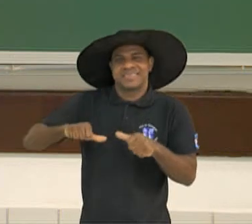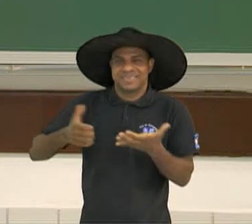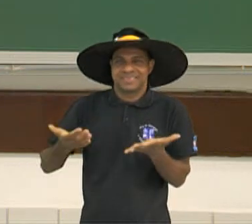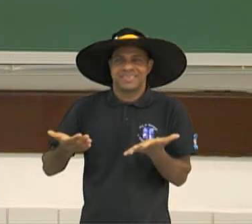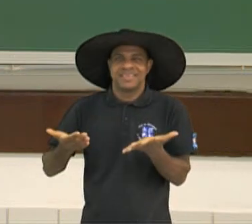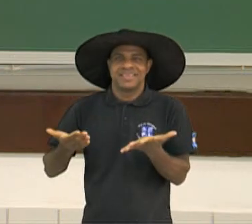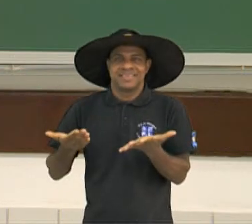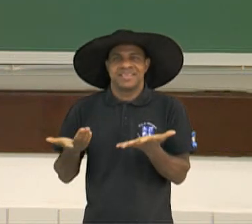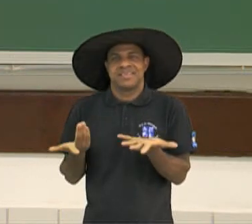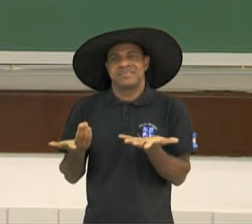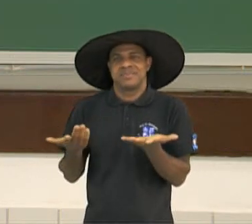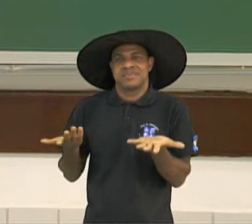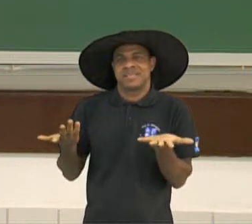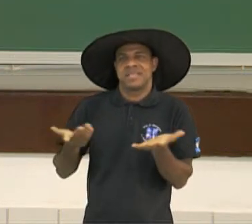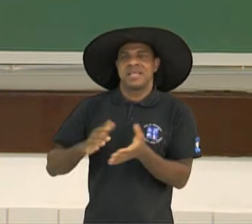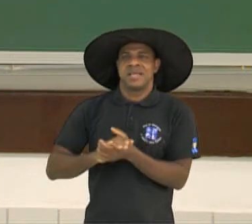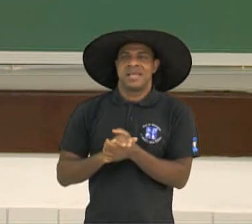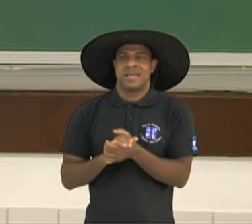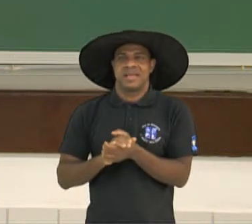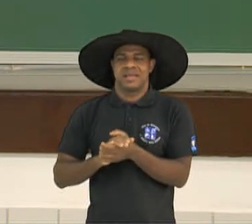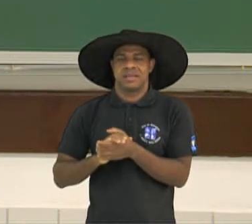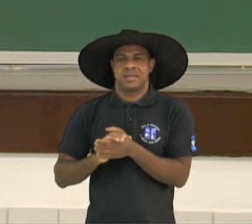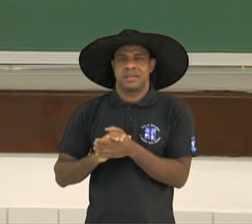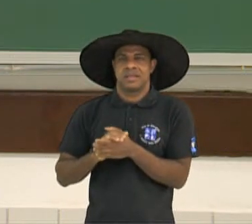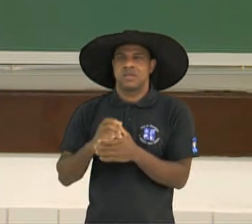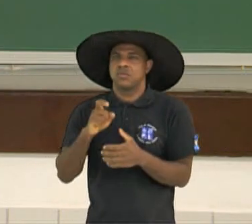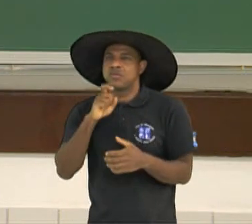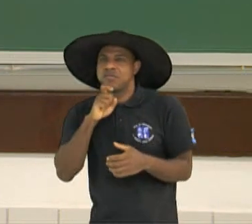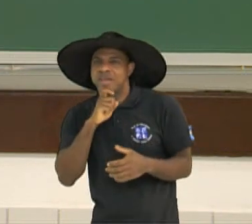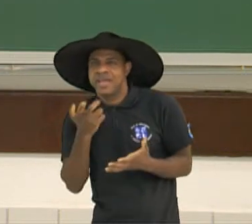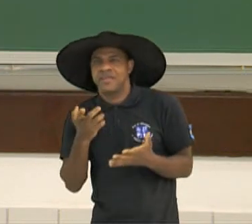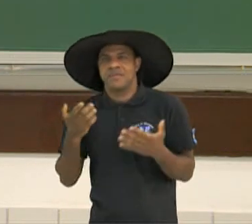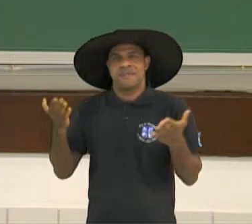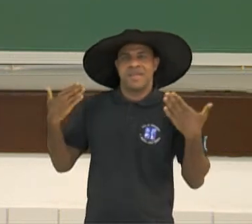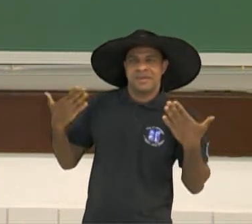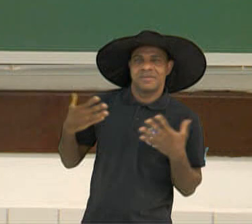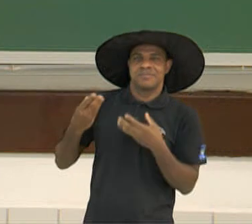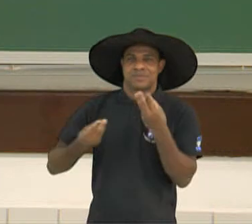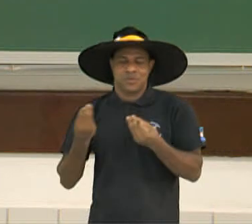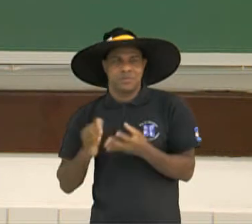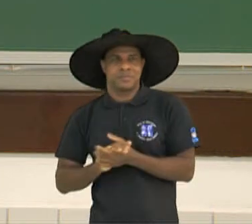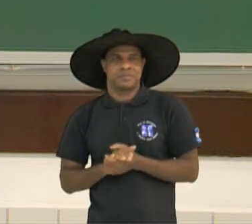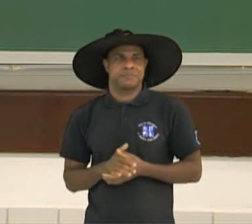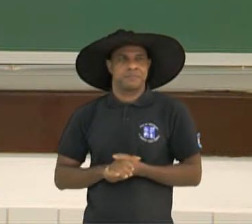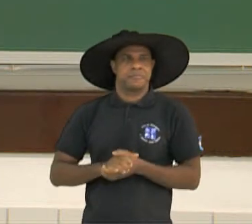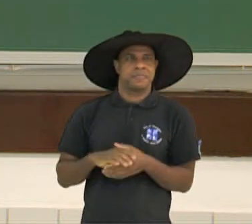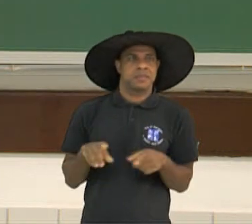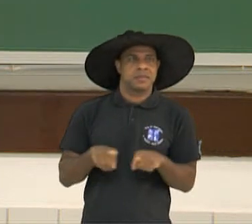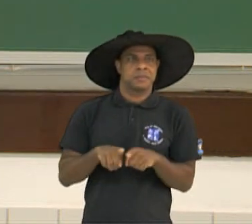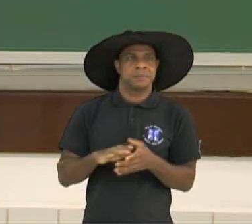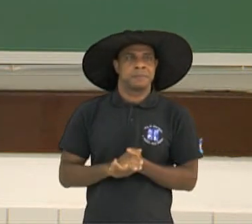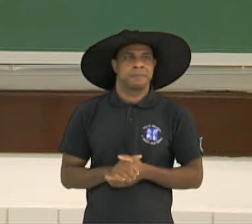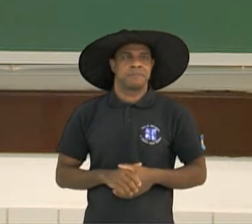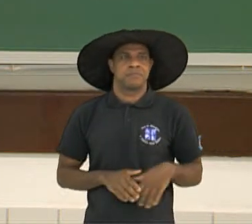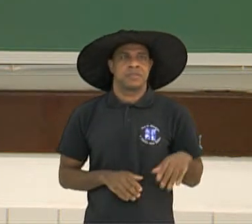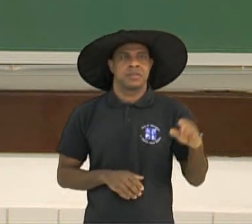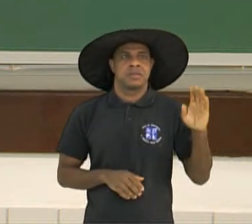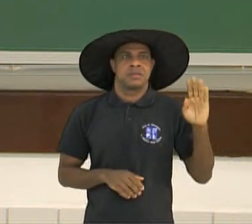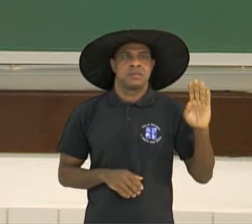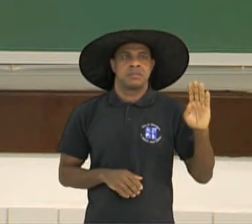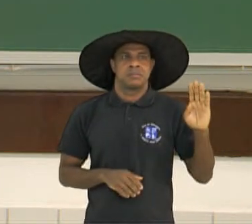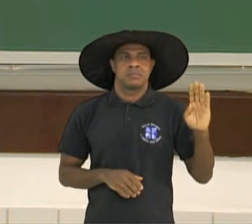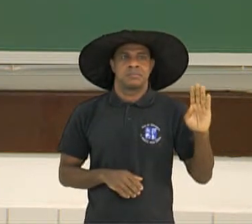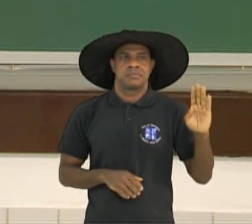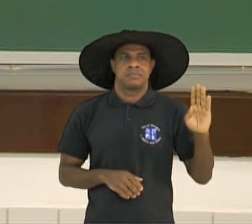chegando. Emprestando as tradições europeias, os estadunidenses começaram a se fantasiar e ir de casa em casa,